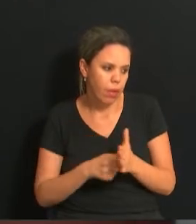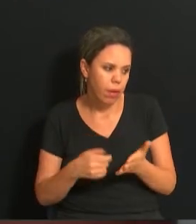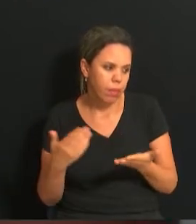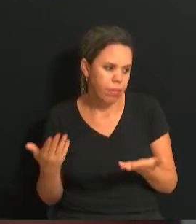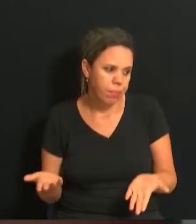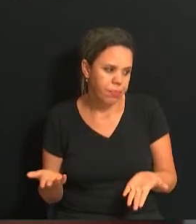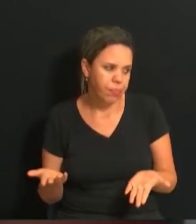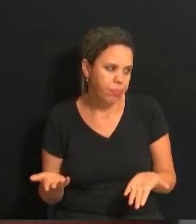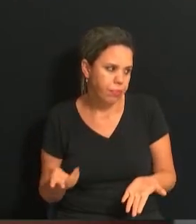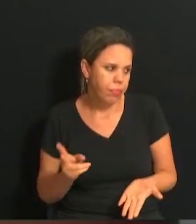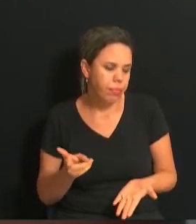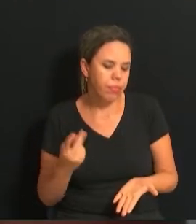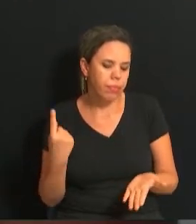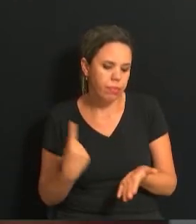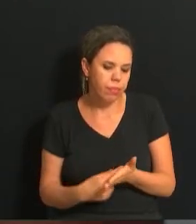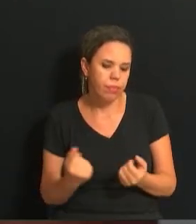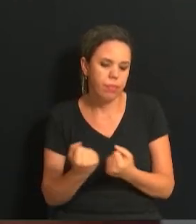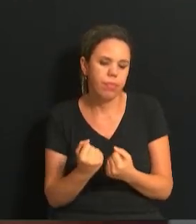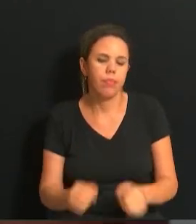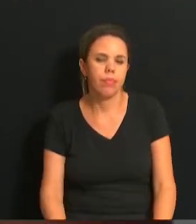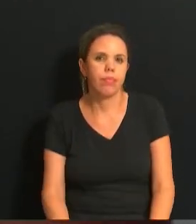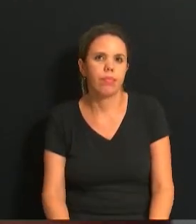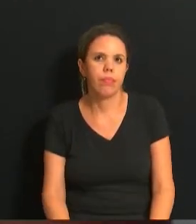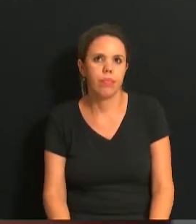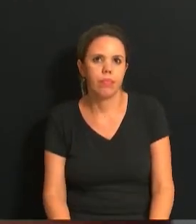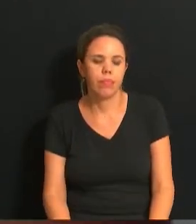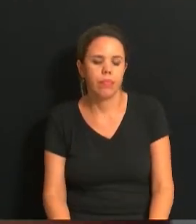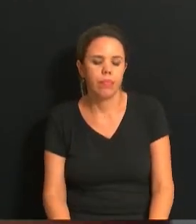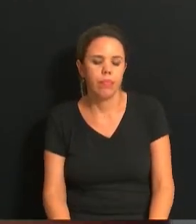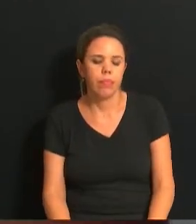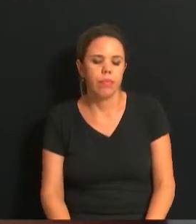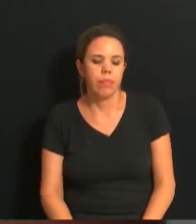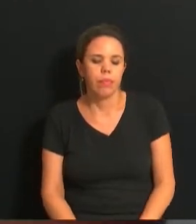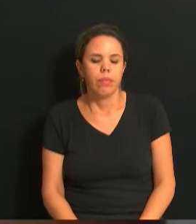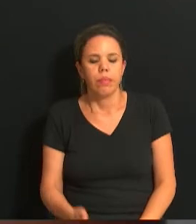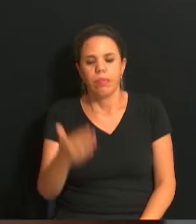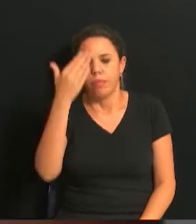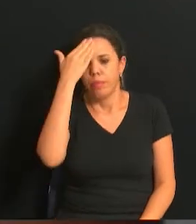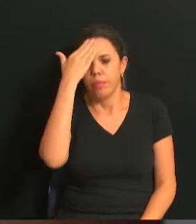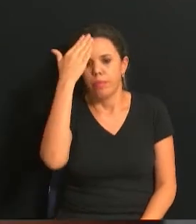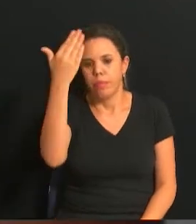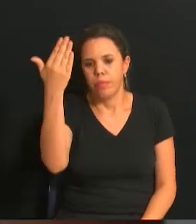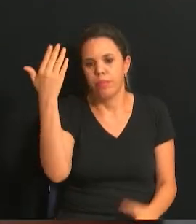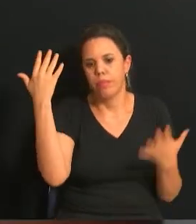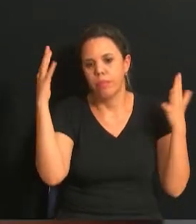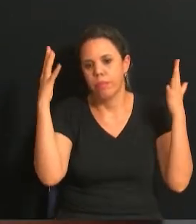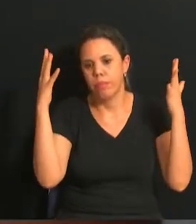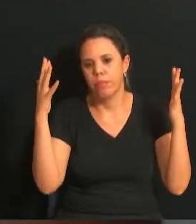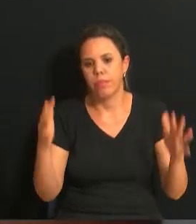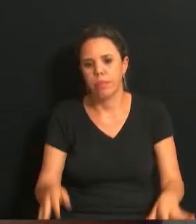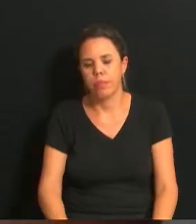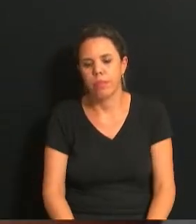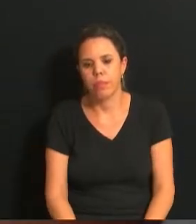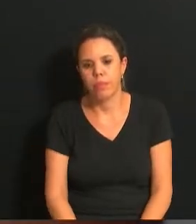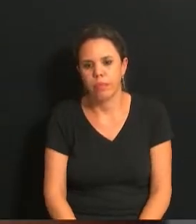e conte com o nosso apoio no nosso mandato. Obrigada e parabéns pela condução aí